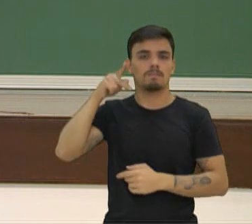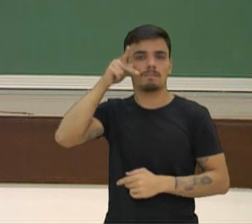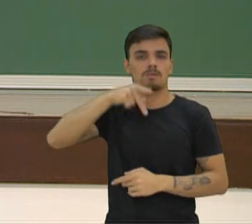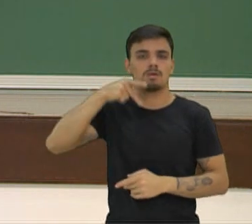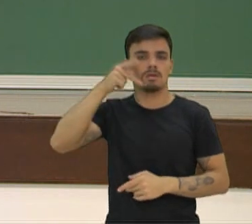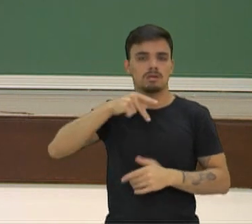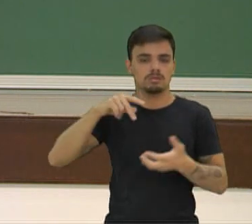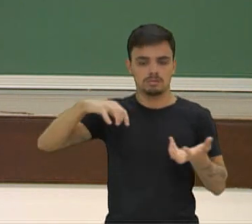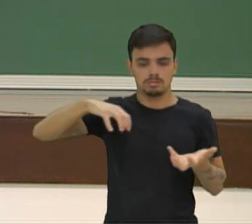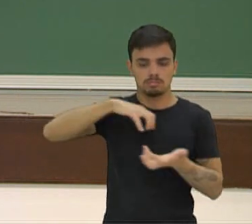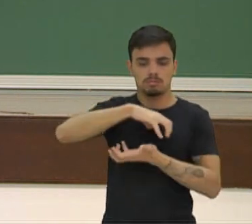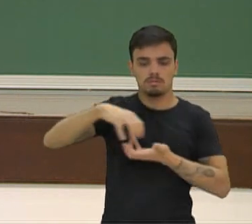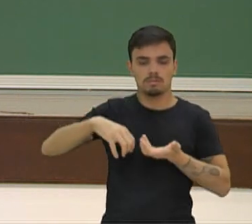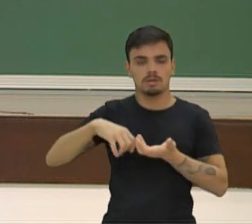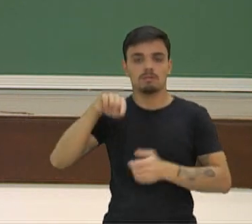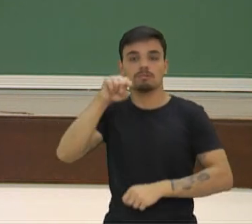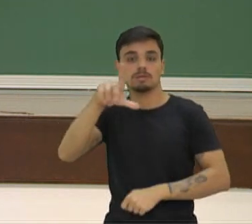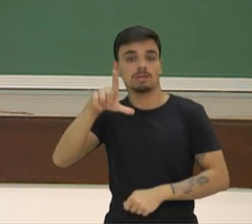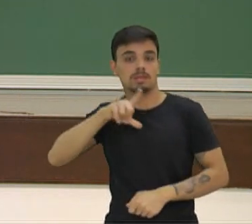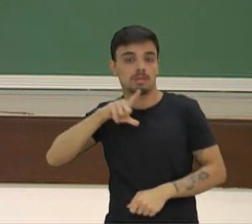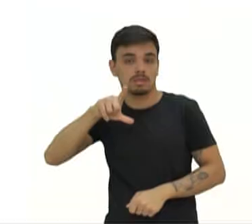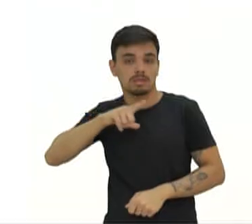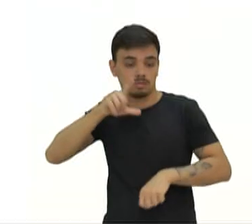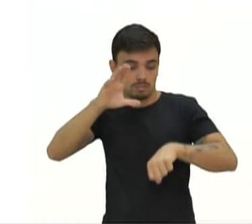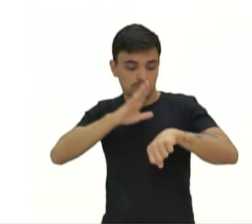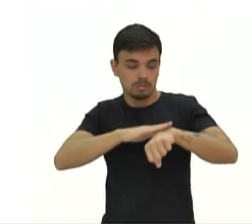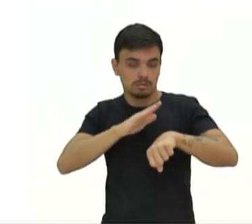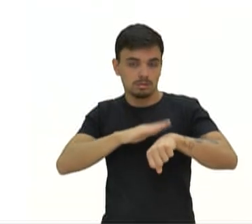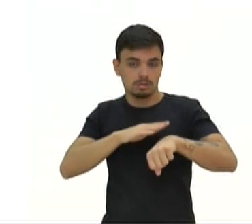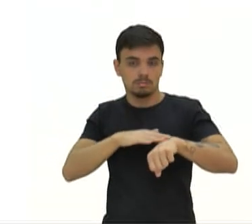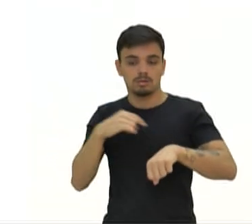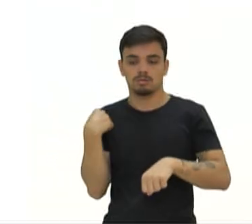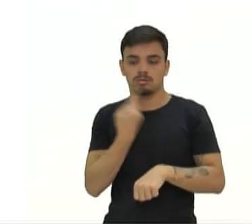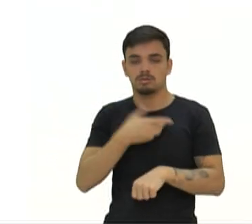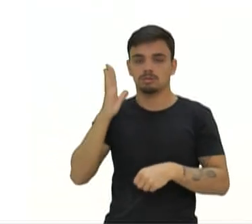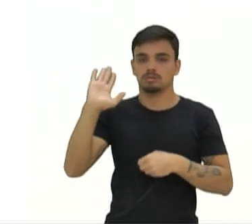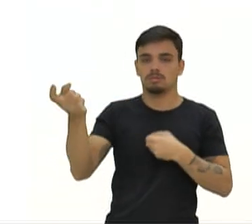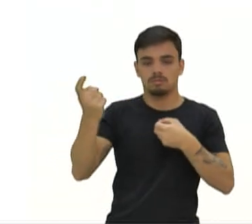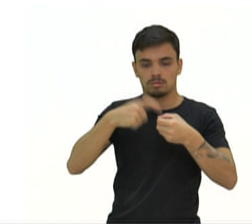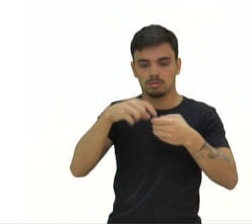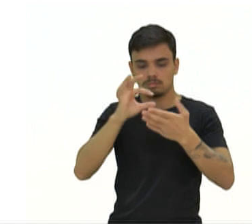desse movimento? Vocês vão ter um tempo e nós já voltamos para a correção.